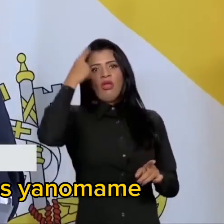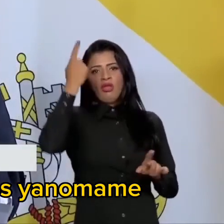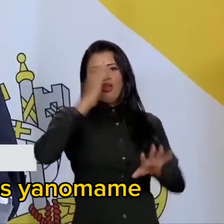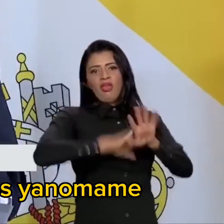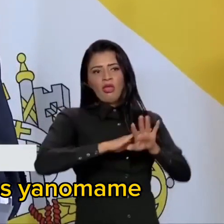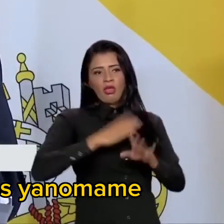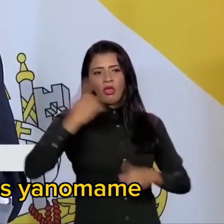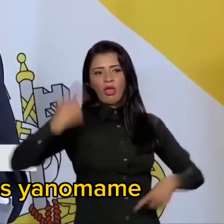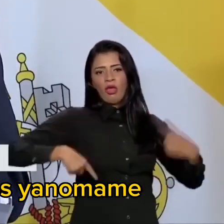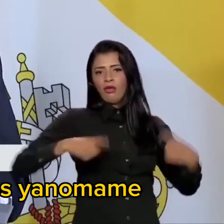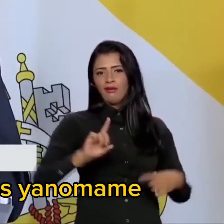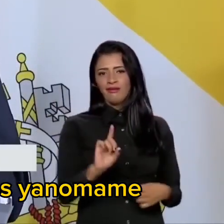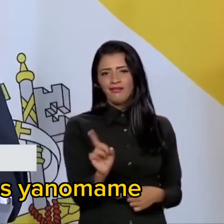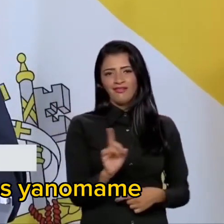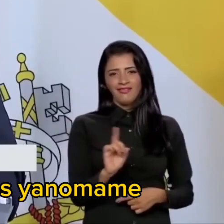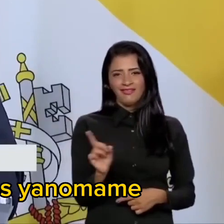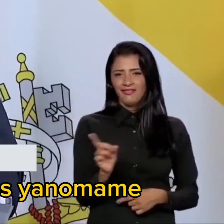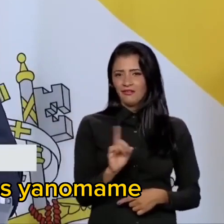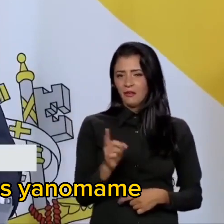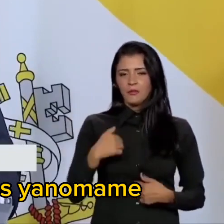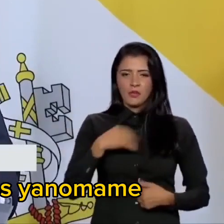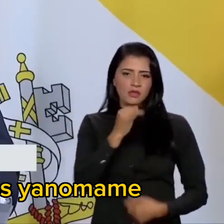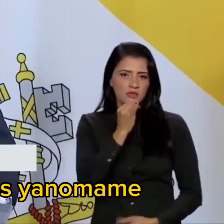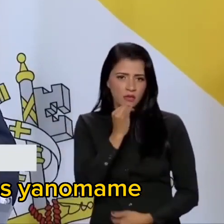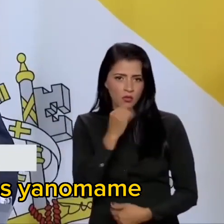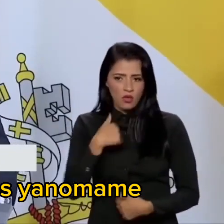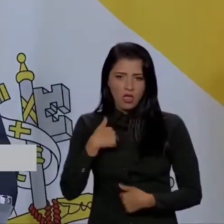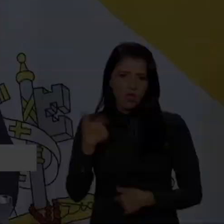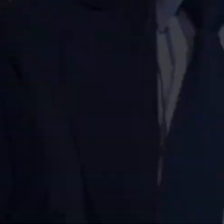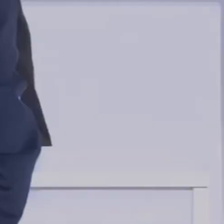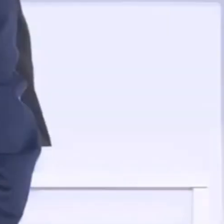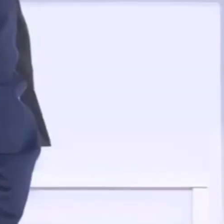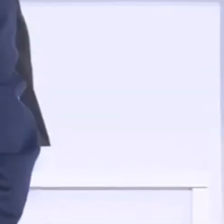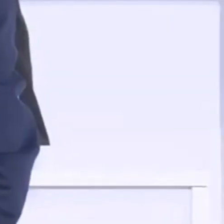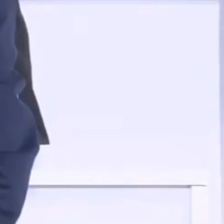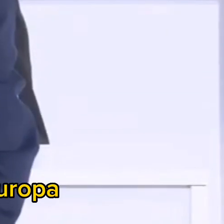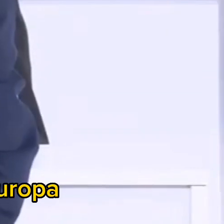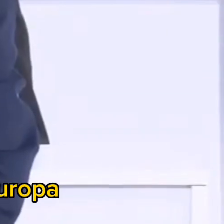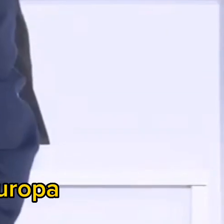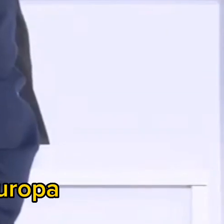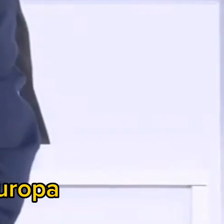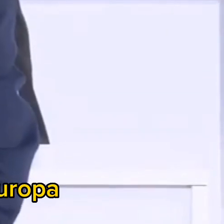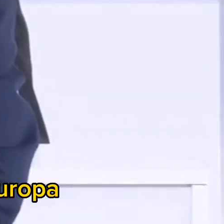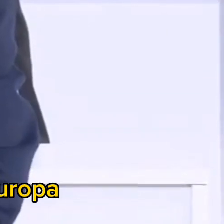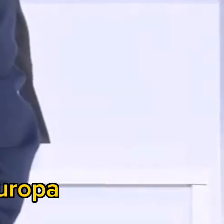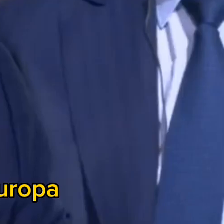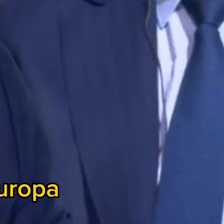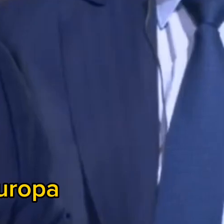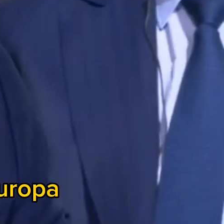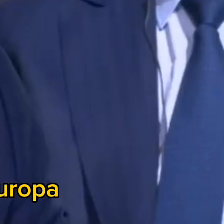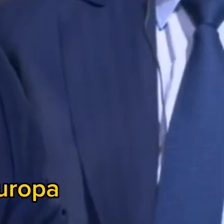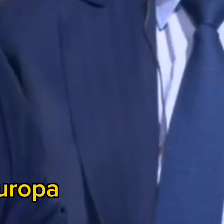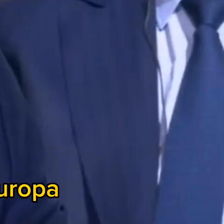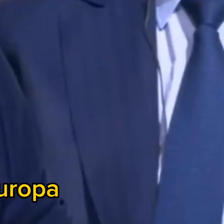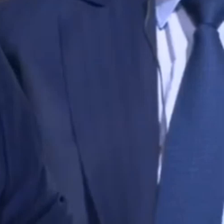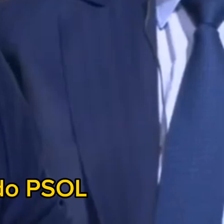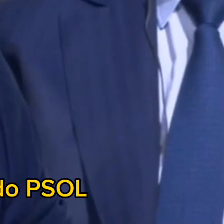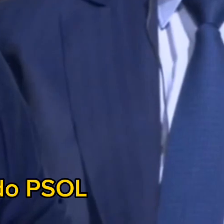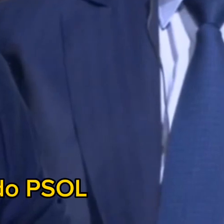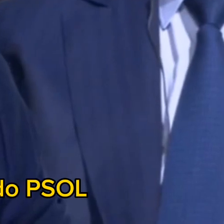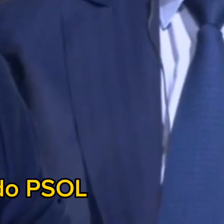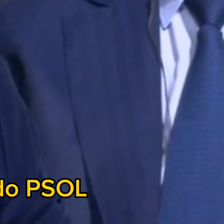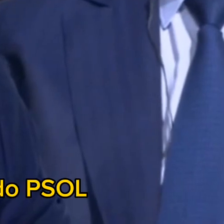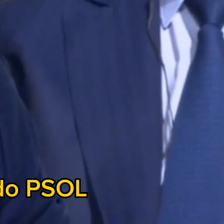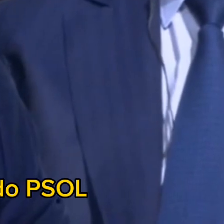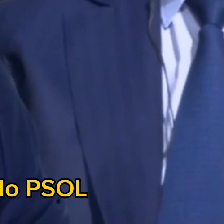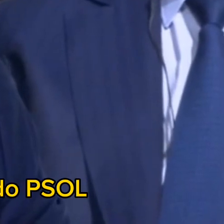descobrir irregularidades do governo na terra dos Yanomami. Pessoal, Lula, que ainda se encontra na sua turnê pela Europa,